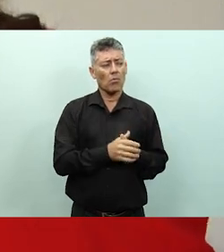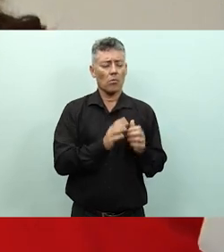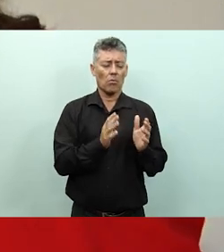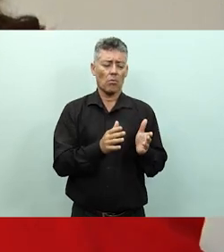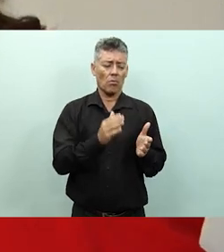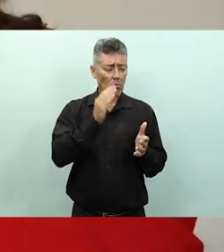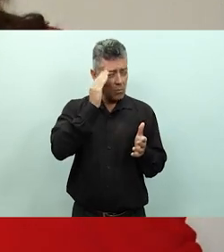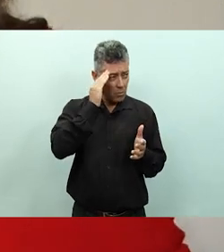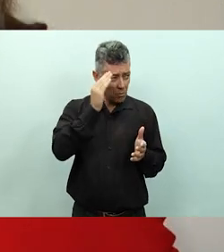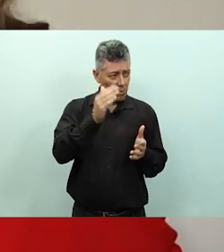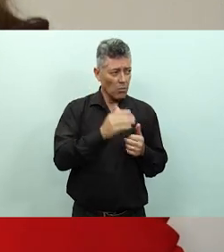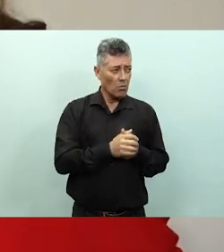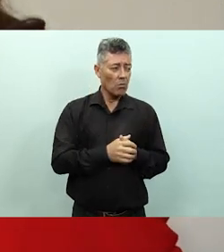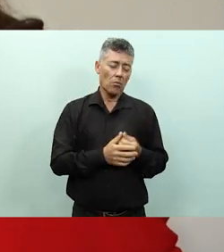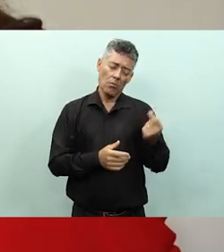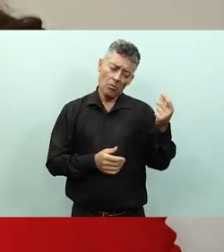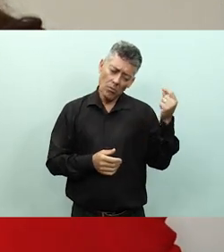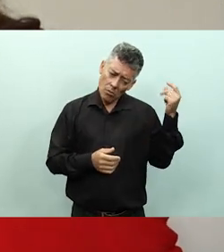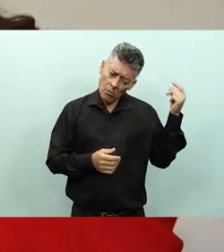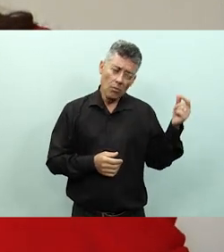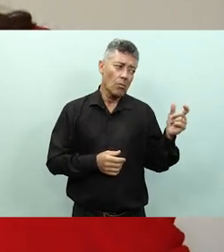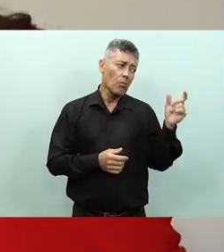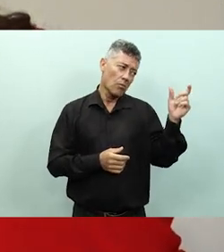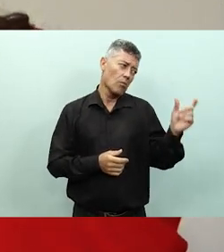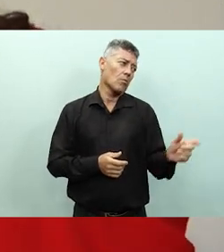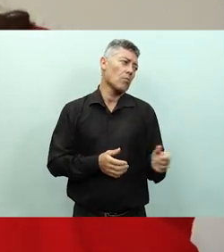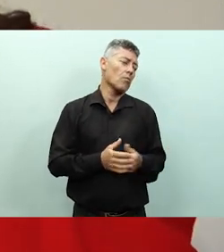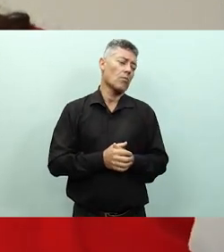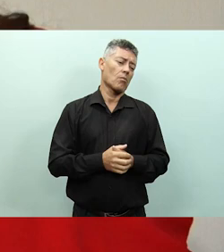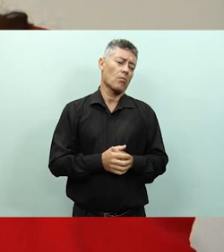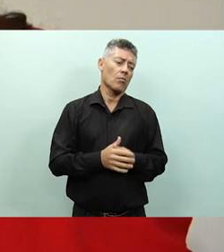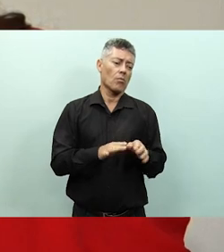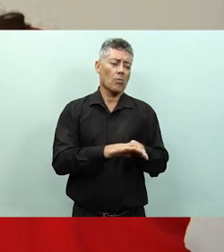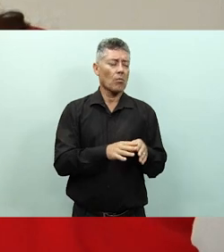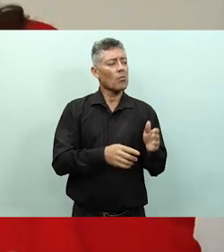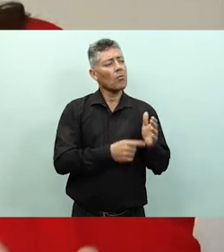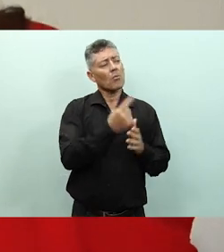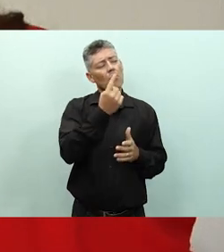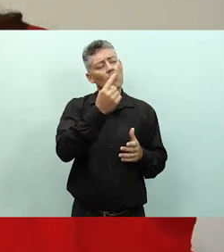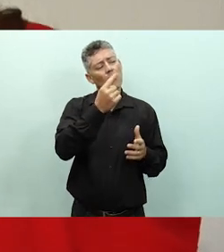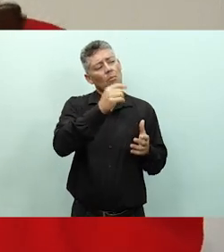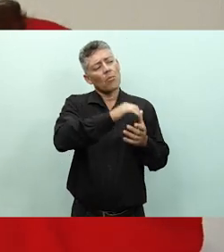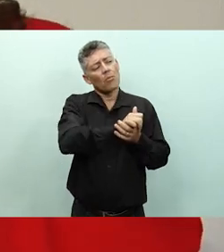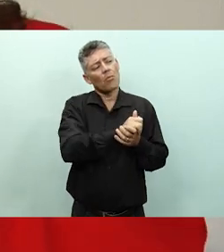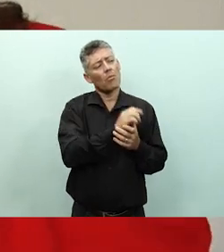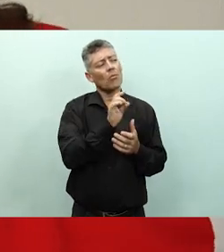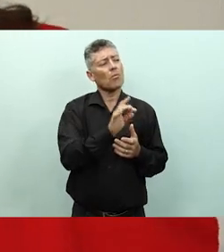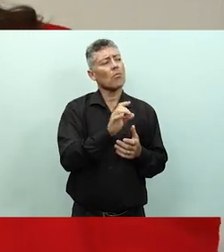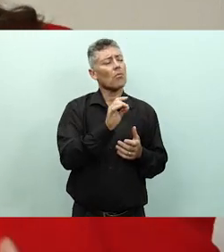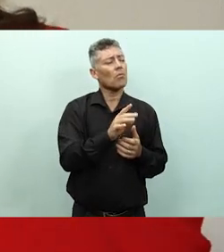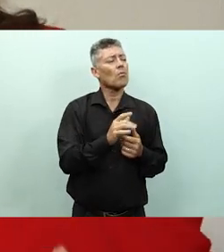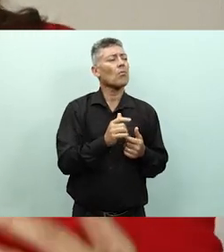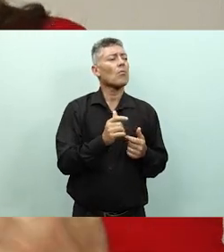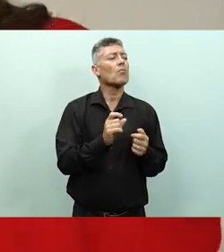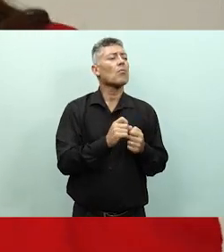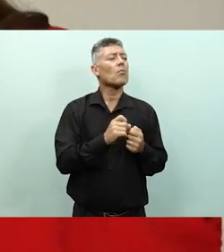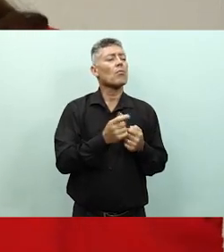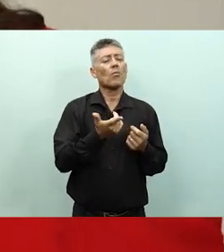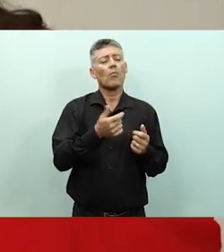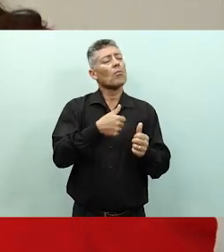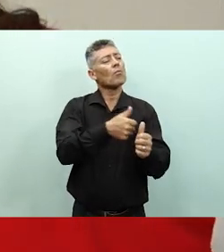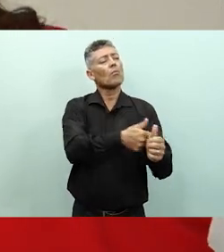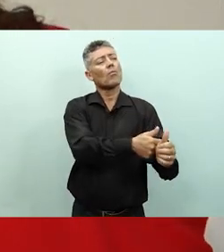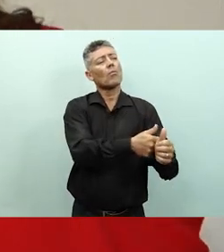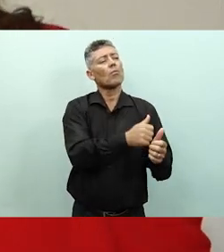diferenciada, principalmente naquele tempo. Porque naquele tempo, as primeiras-damas só faziam acompanhar